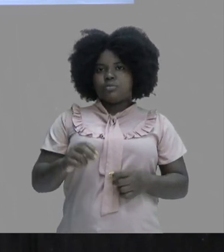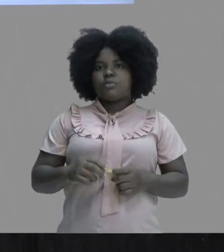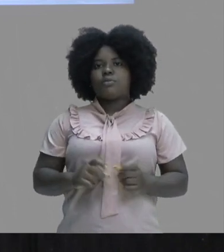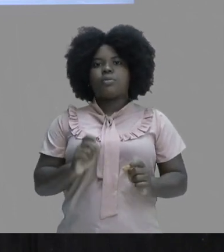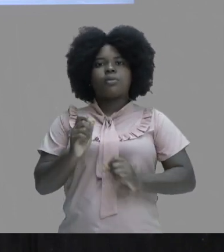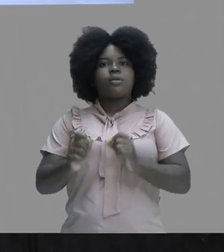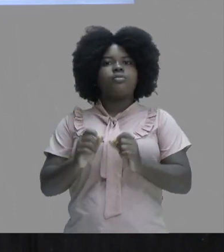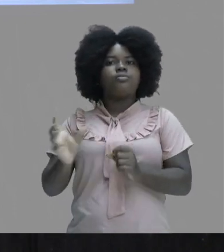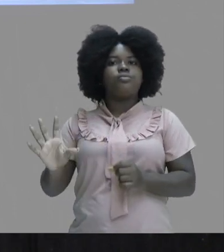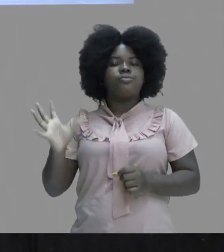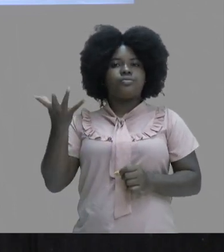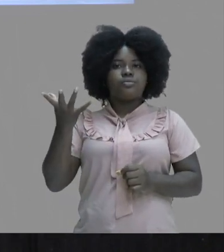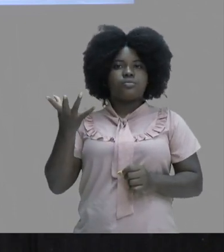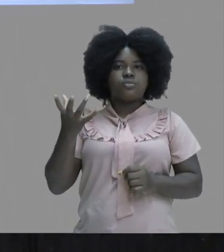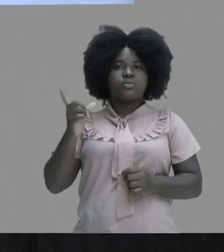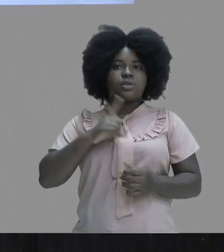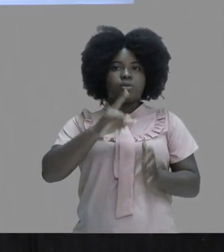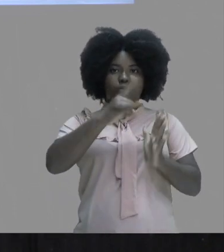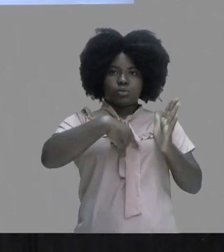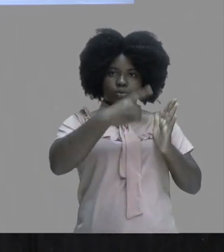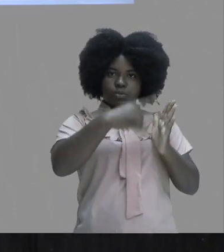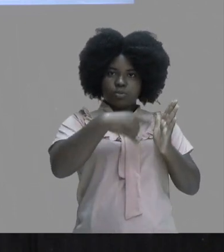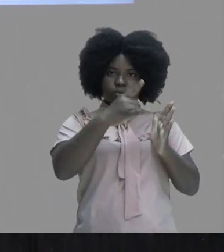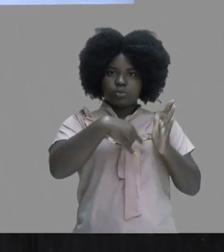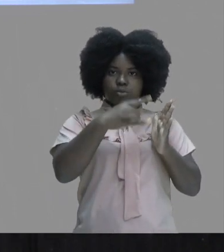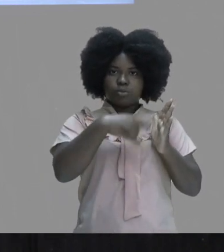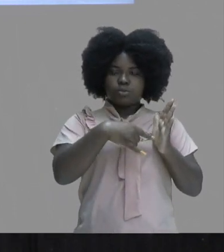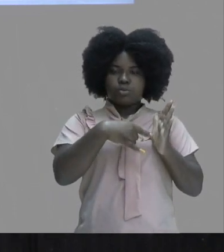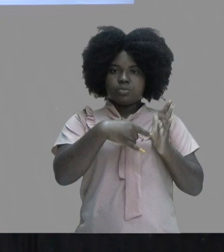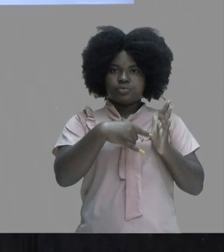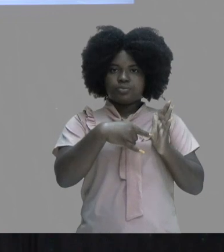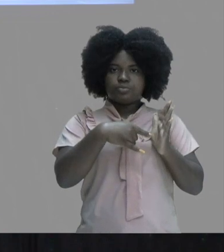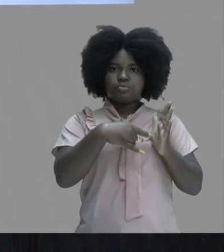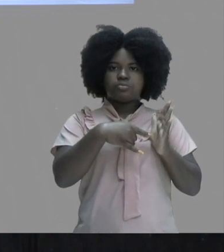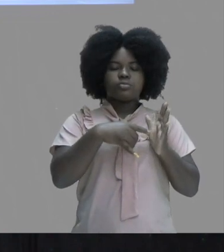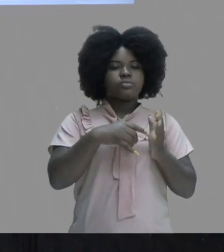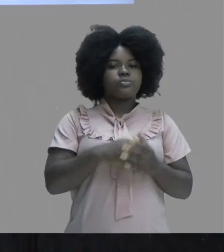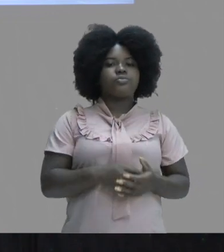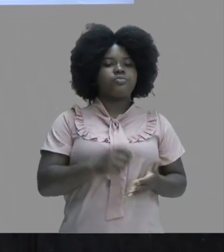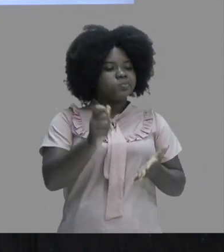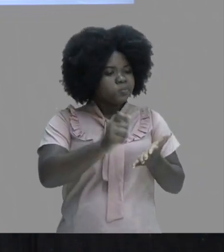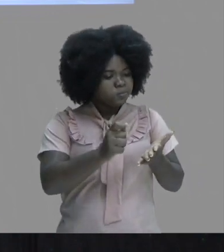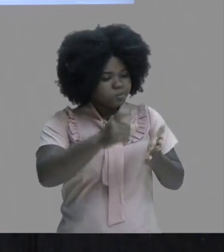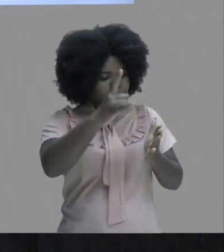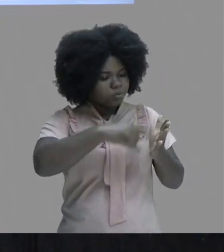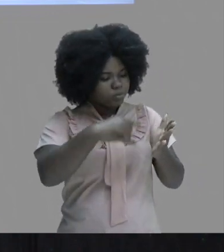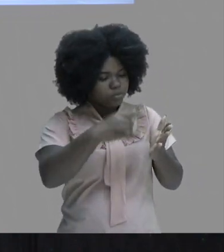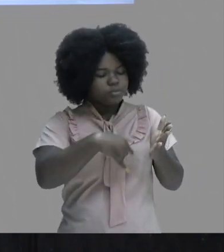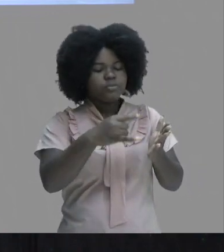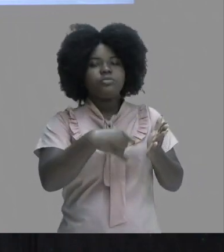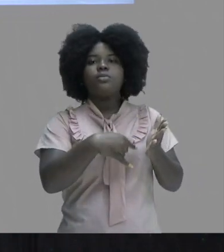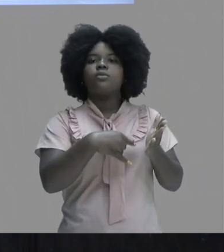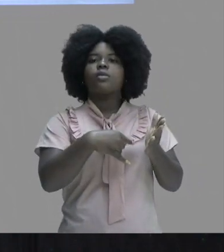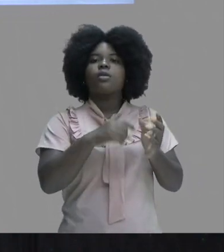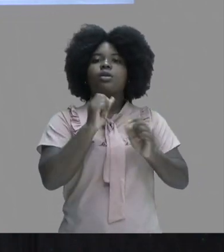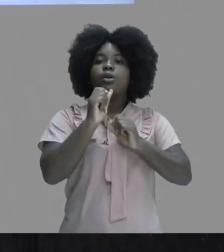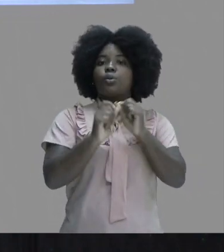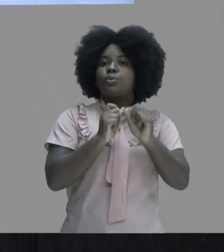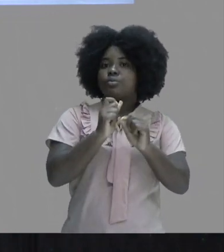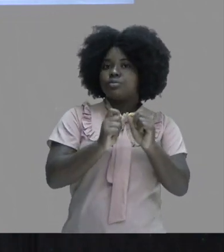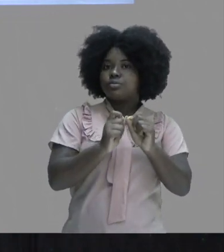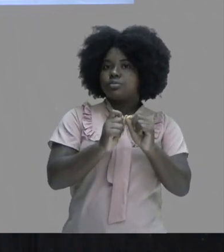lançaram um documento formal, que não era ainda a declaração, era um documento. Eram intenções, né?